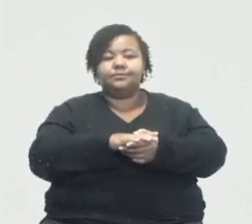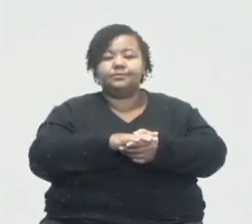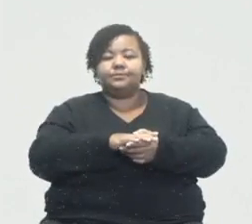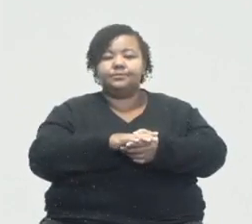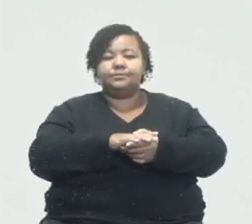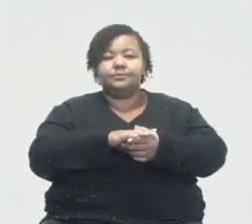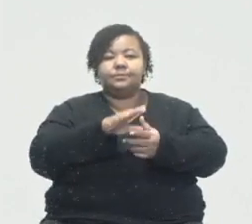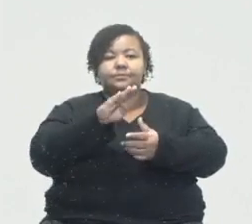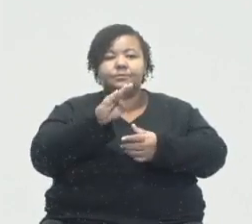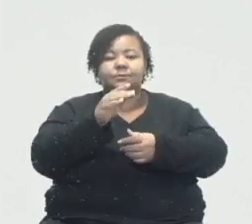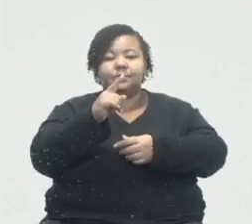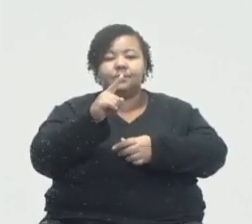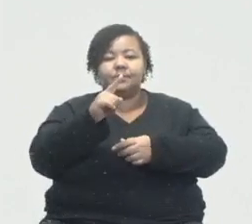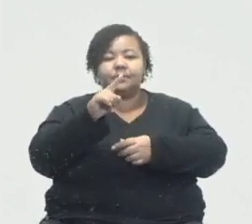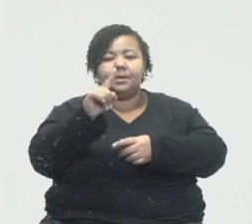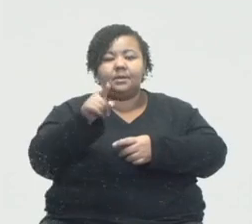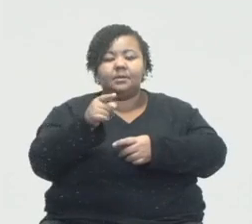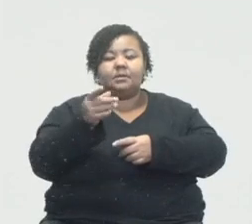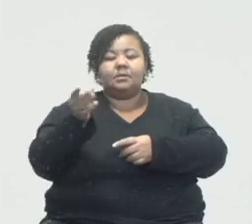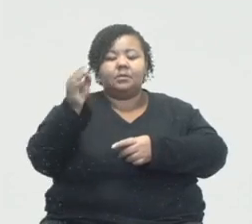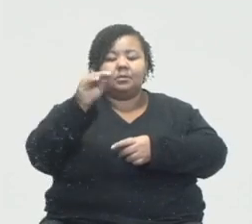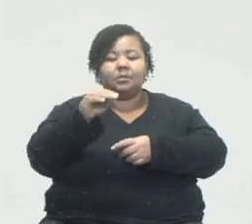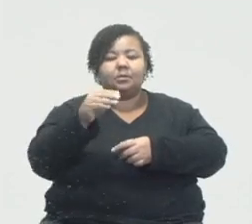B'. Então, reescrevendo ela